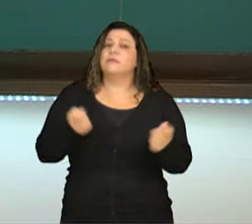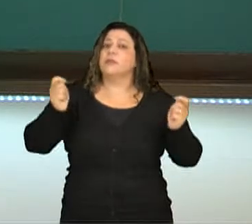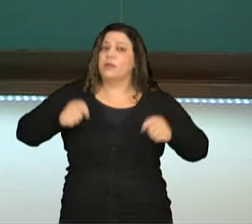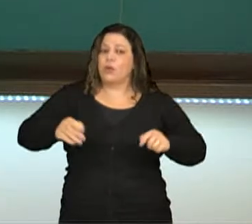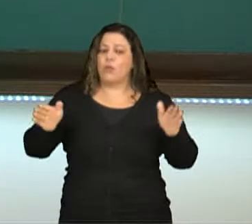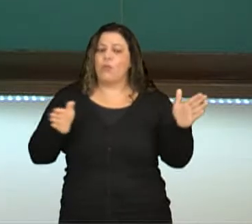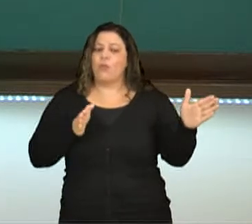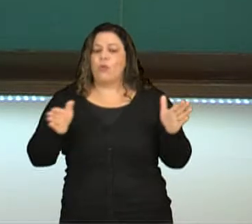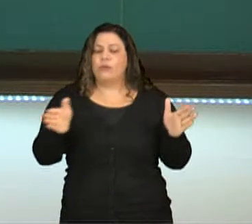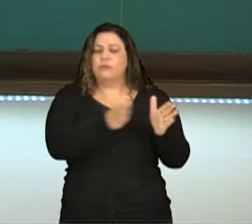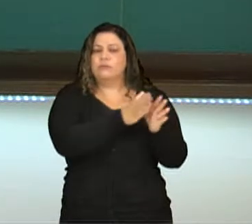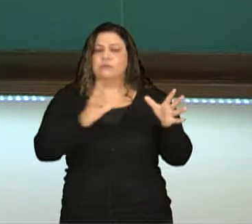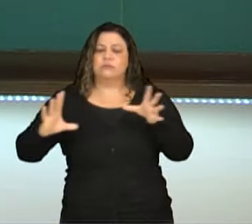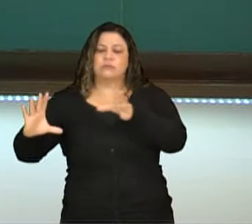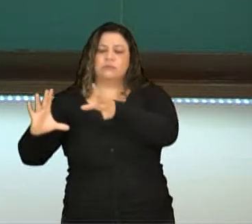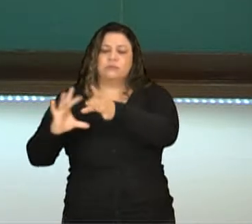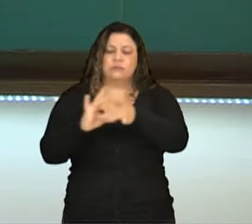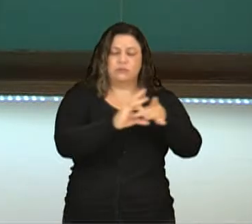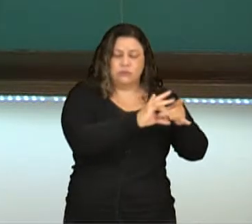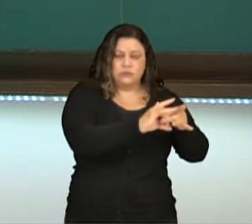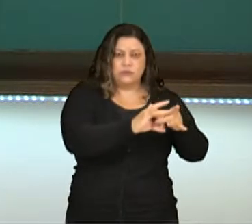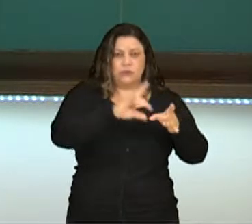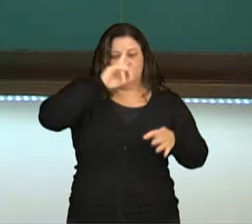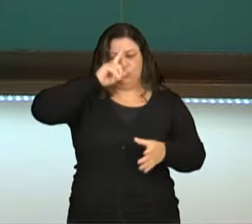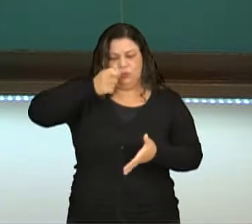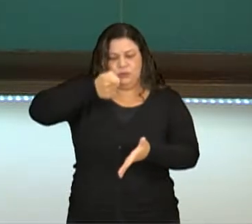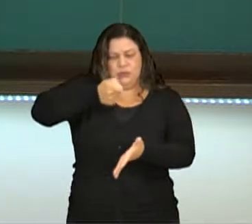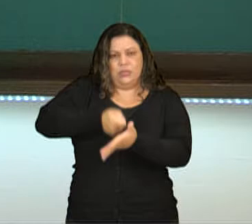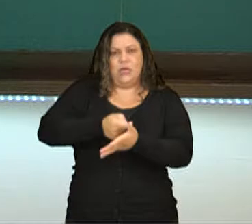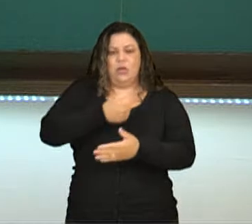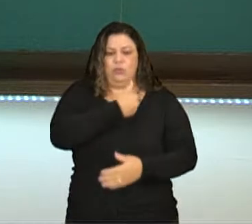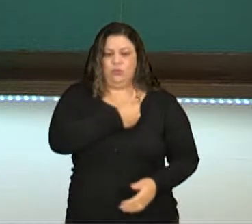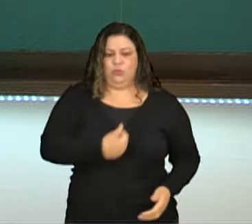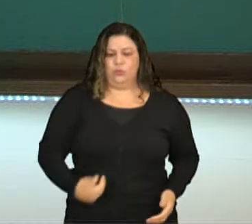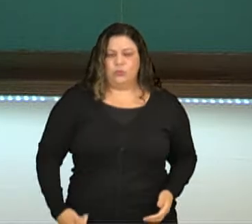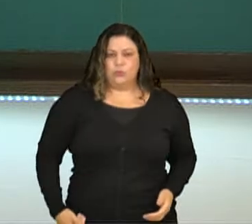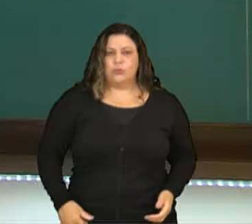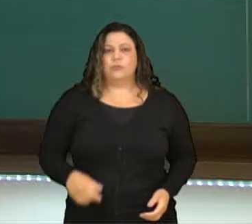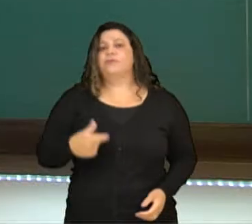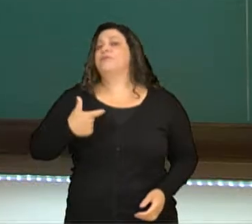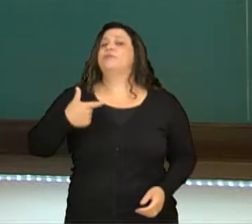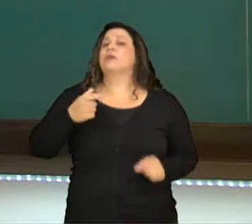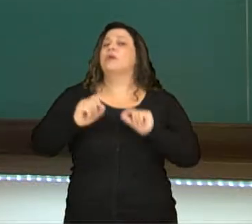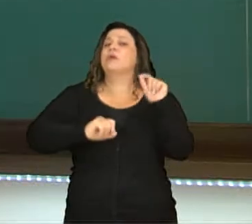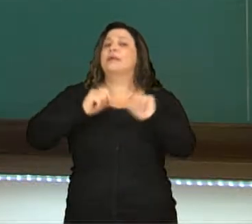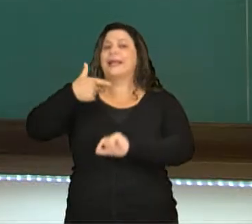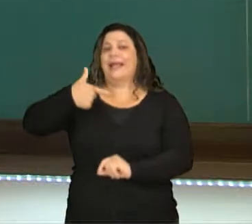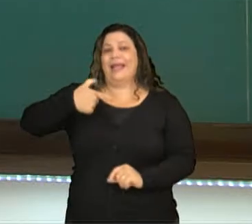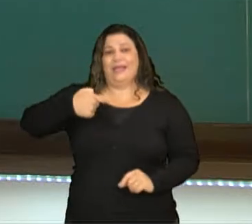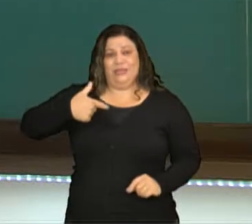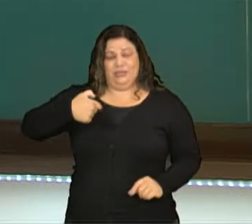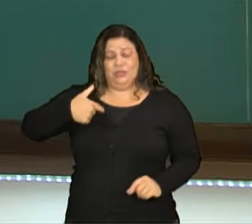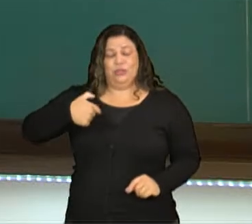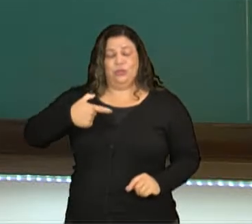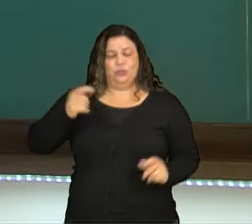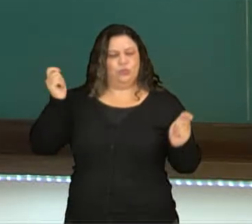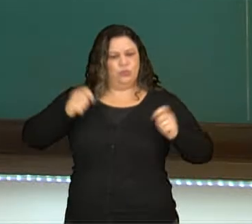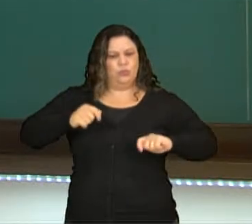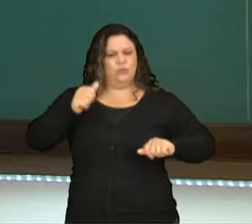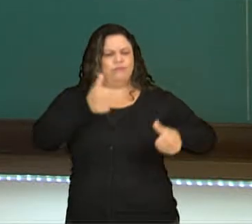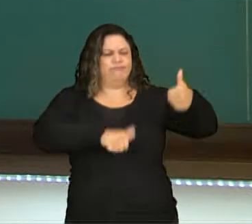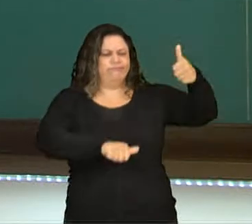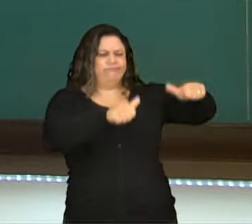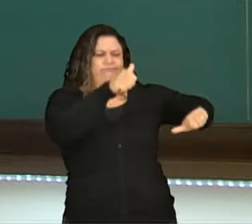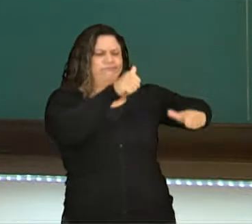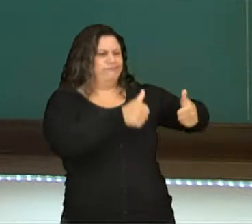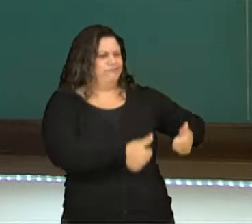essas ligações com ditadura no seu governo, Getúlio Vargas era bem avaliado por parte da população. Tinha uma